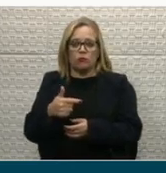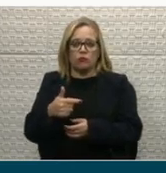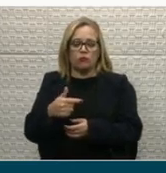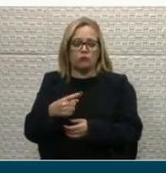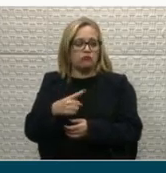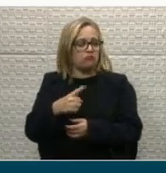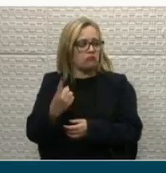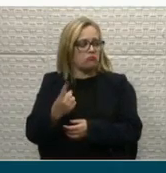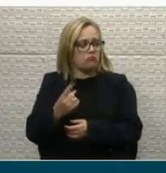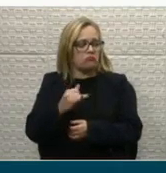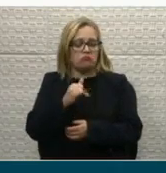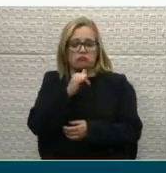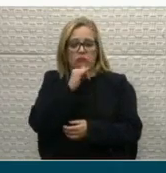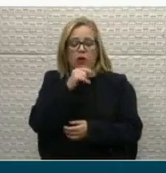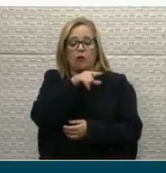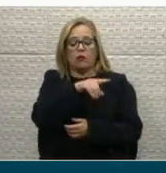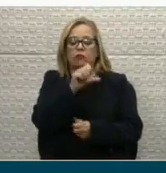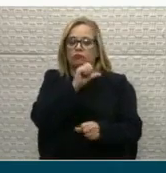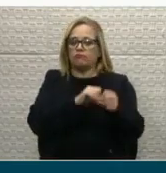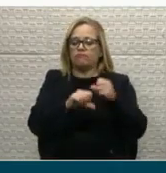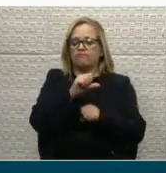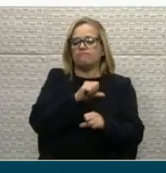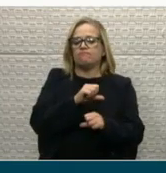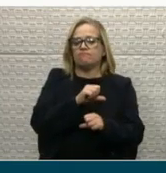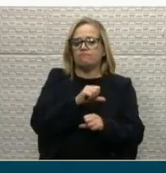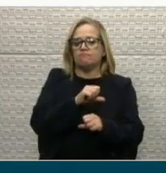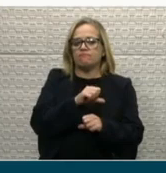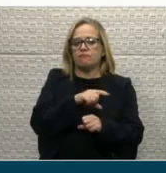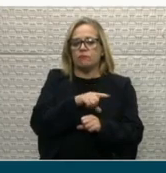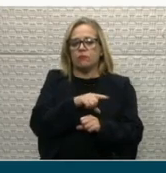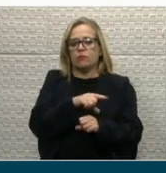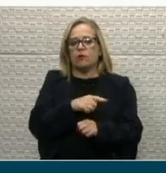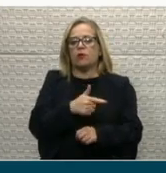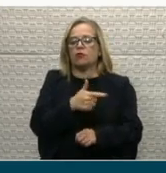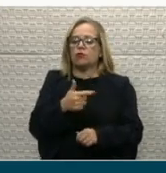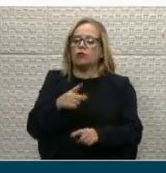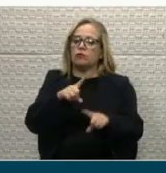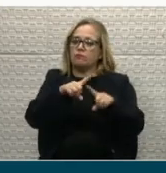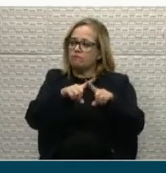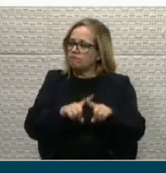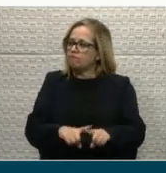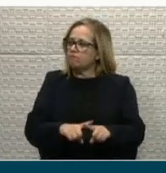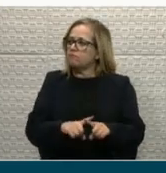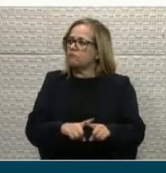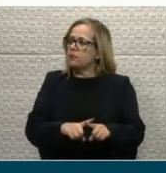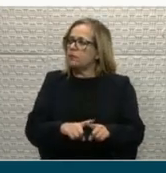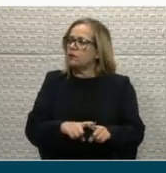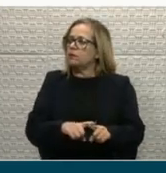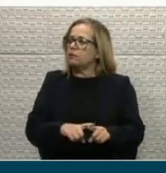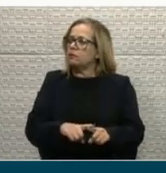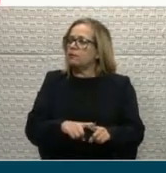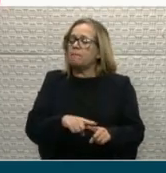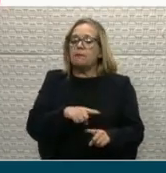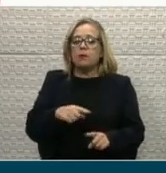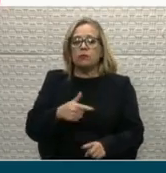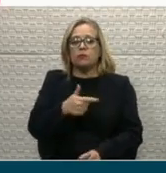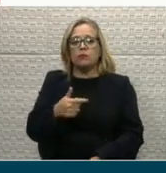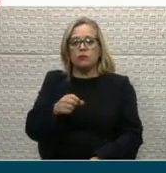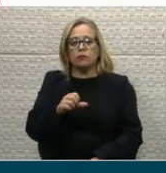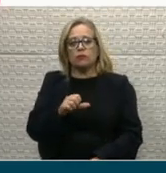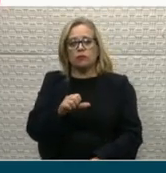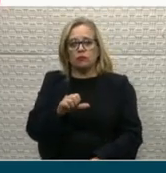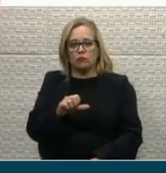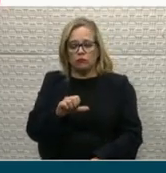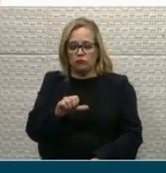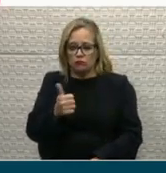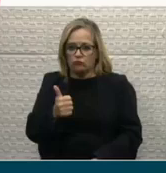exemplo, por essa transformação, a imagem é duas vezes menos 2, 1. Então, o